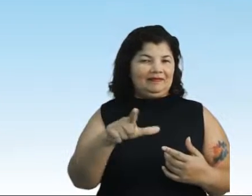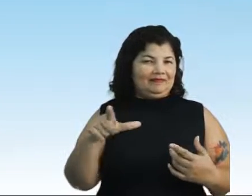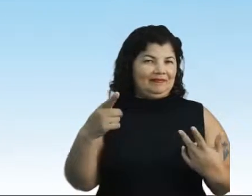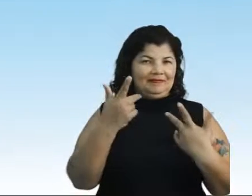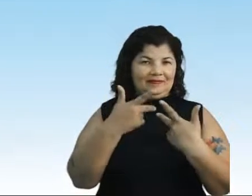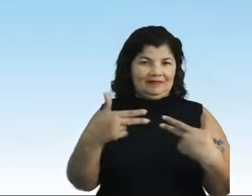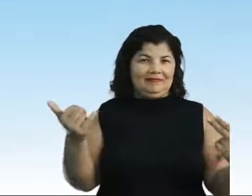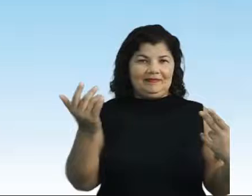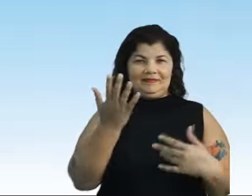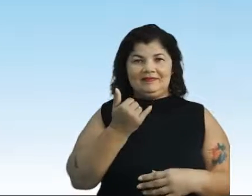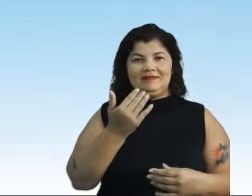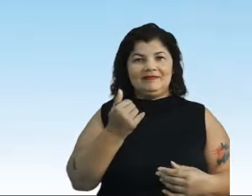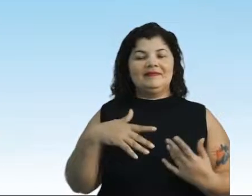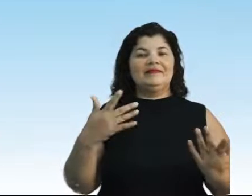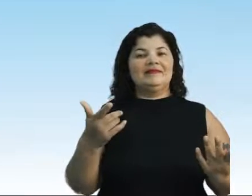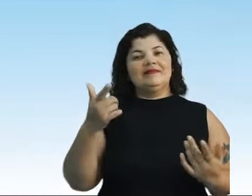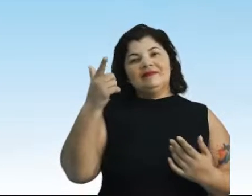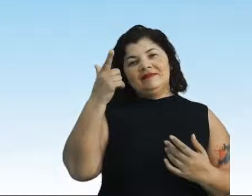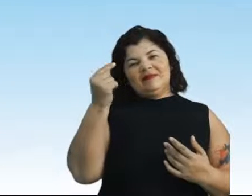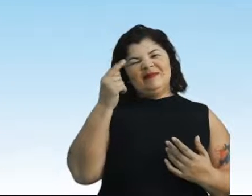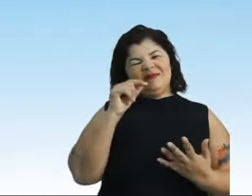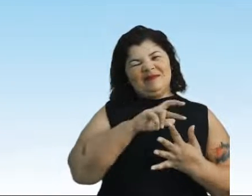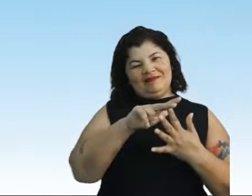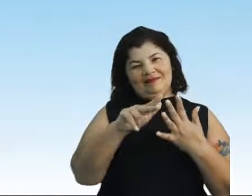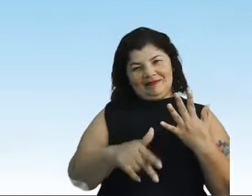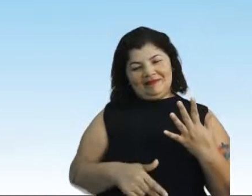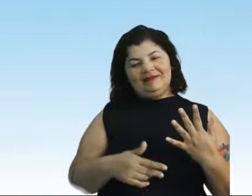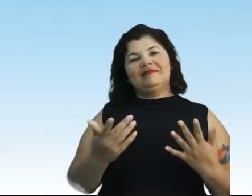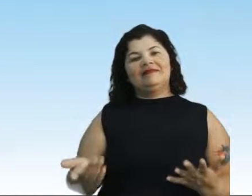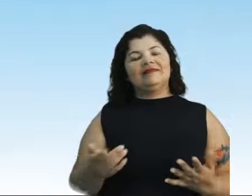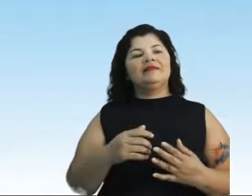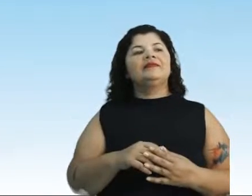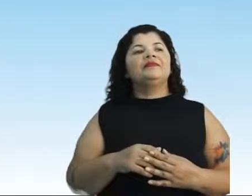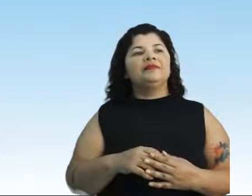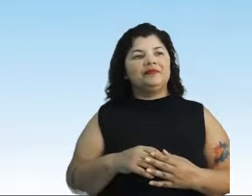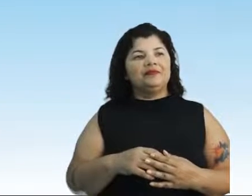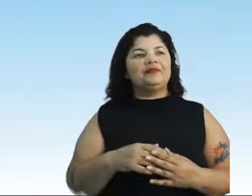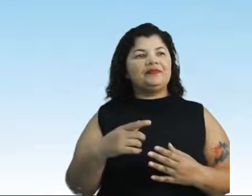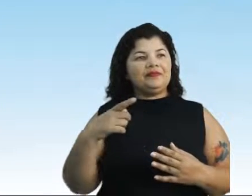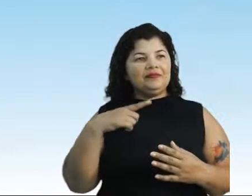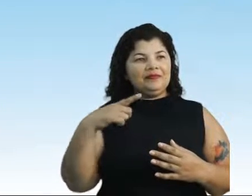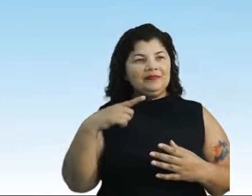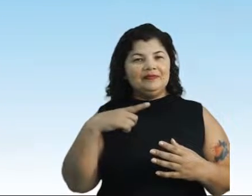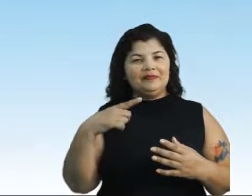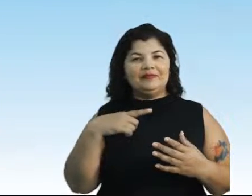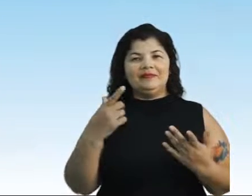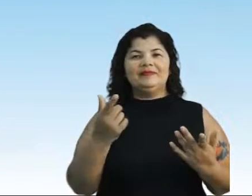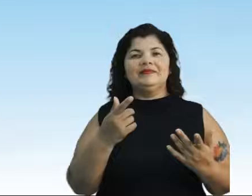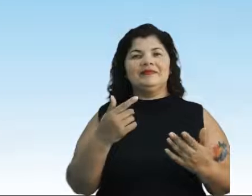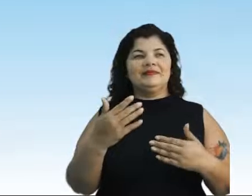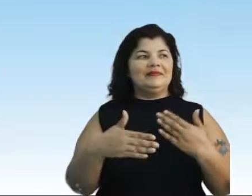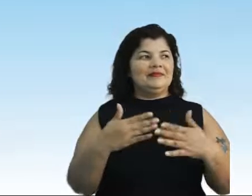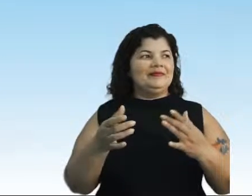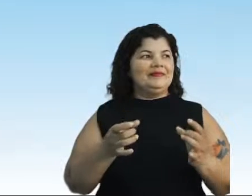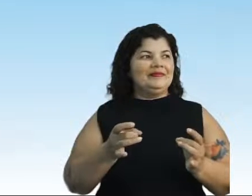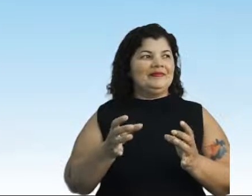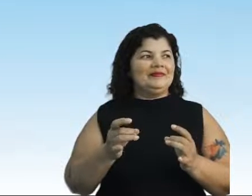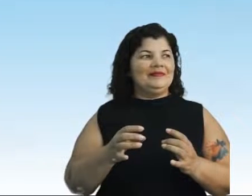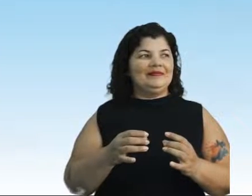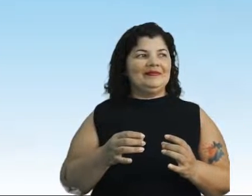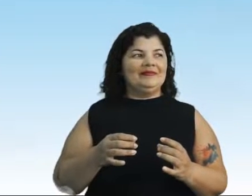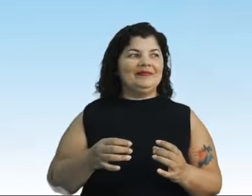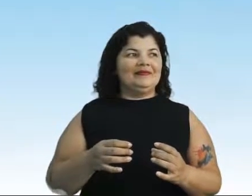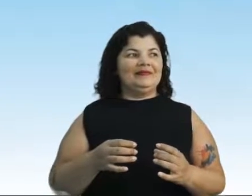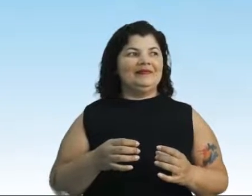a Universidade de Yale, Princeton, Harvard, dentre outras, eles ficavam nesse processo de venda ali na